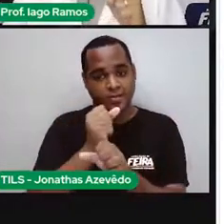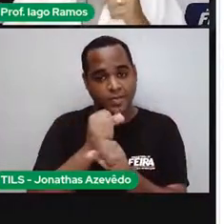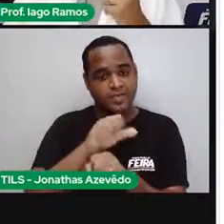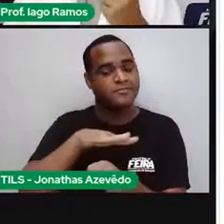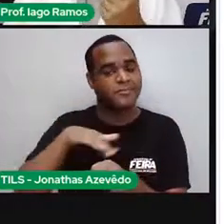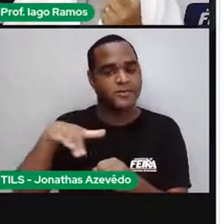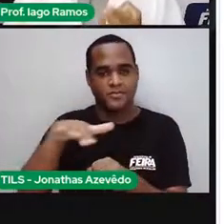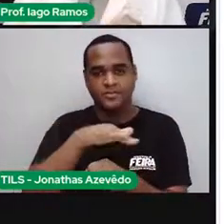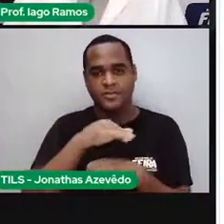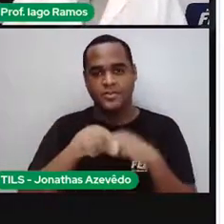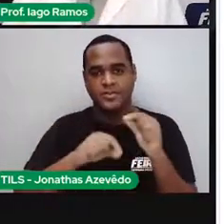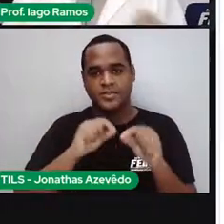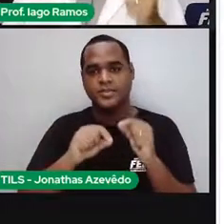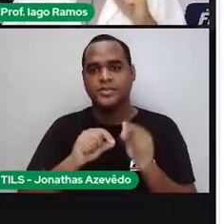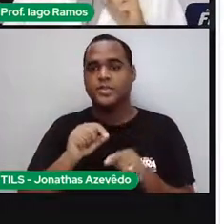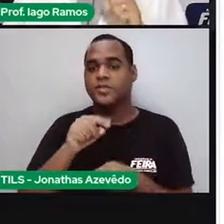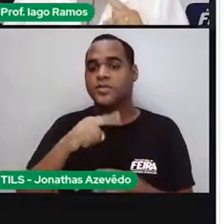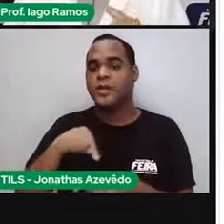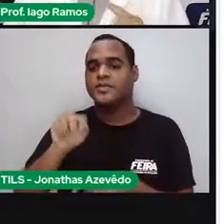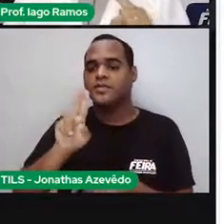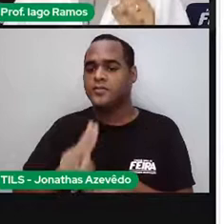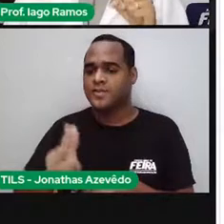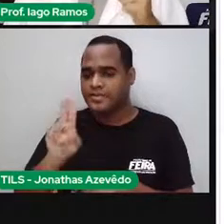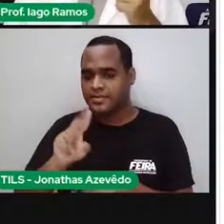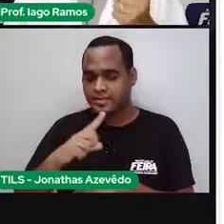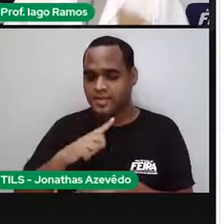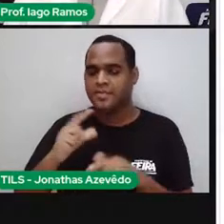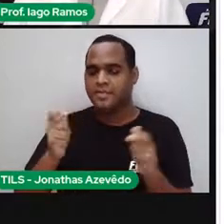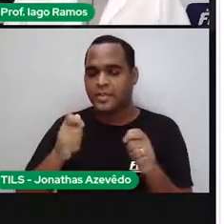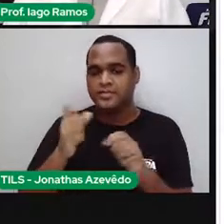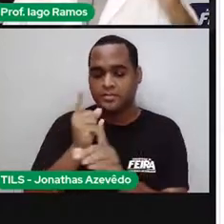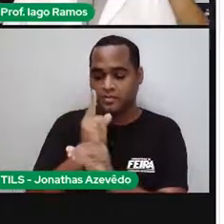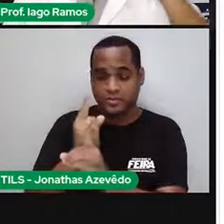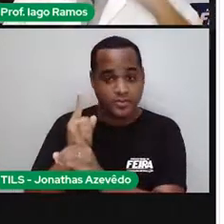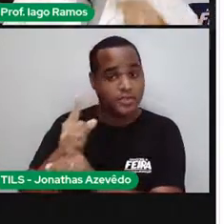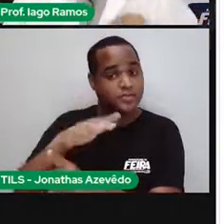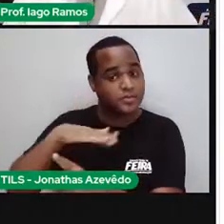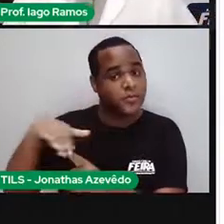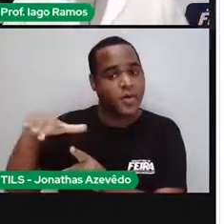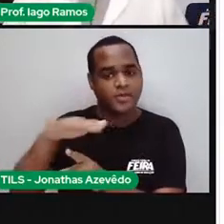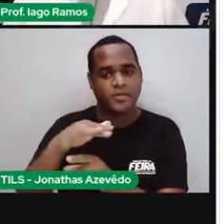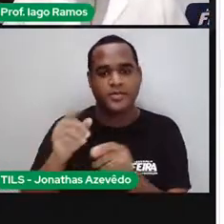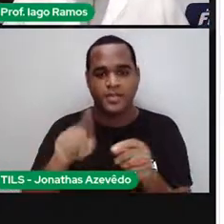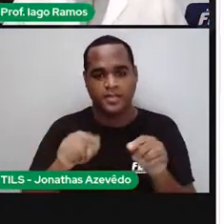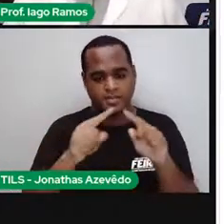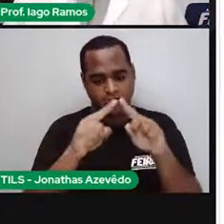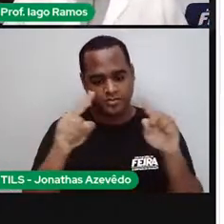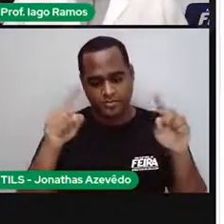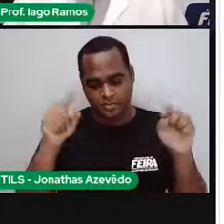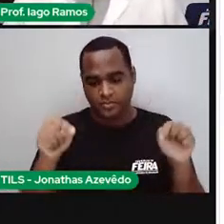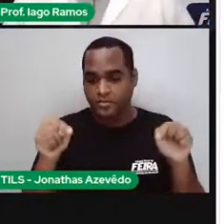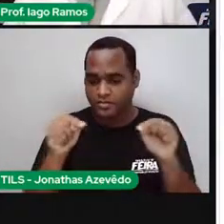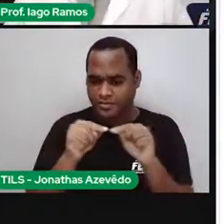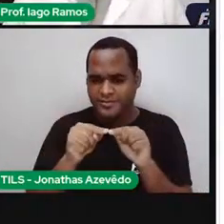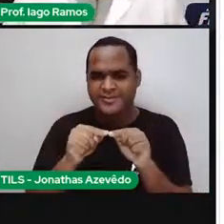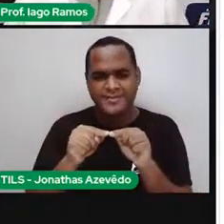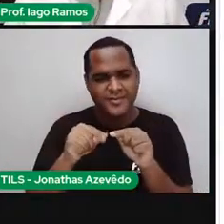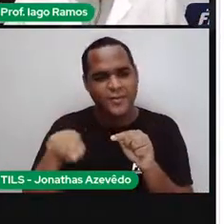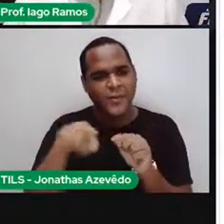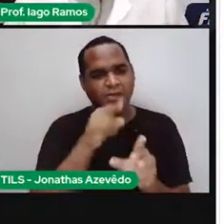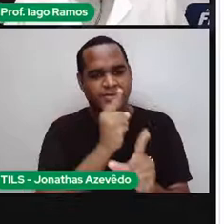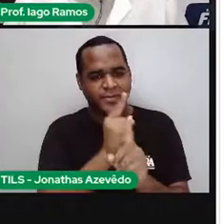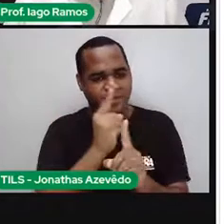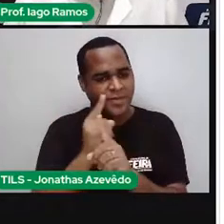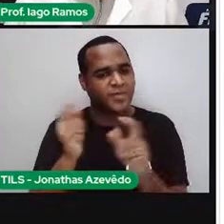aí eu vou usar para encontrar a área do retângulo Oi e a gente